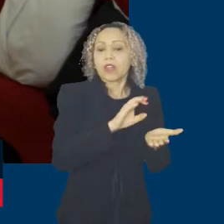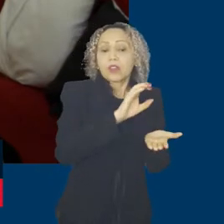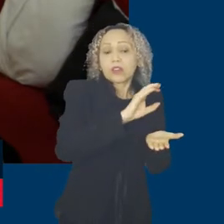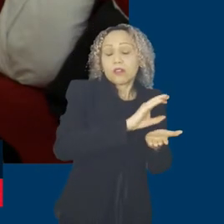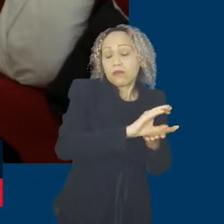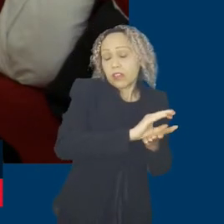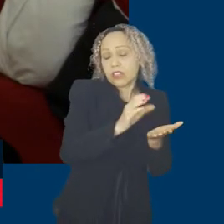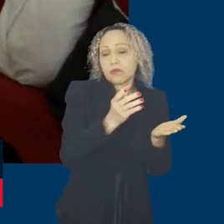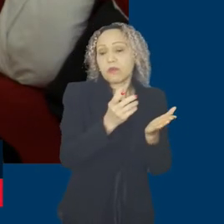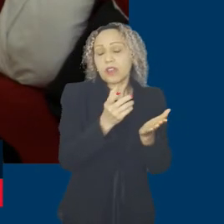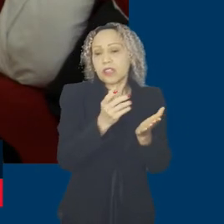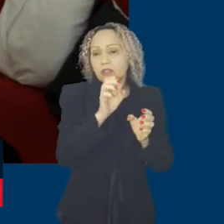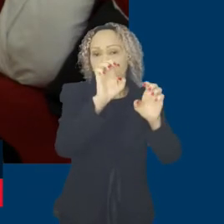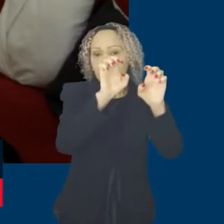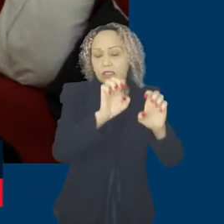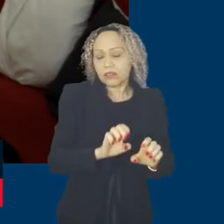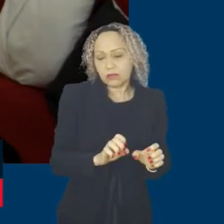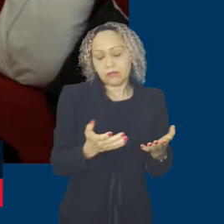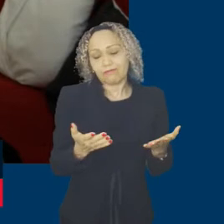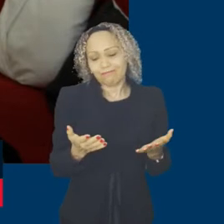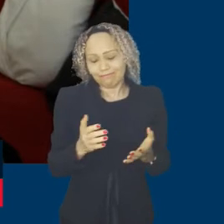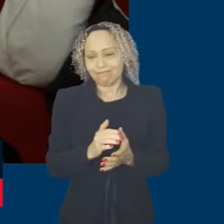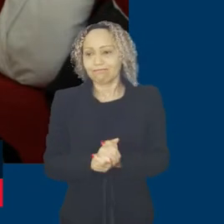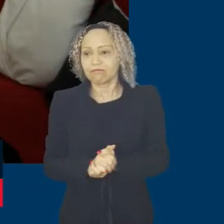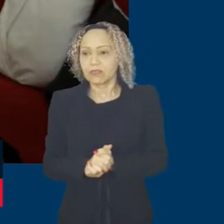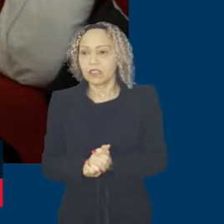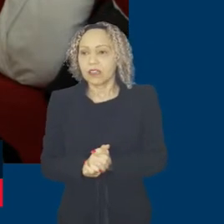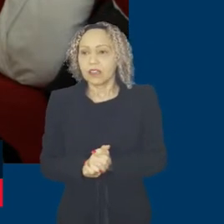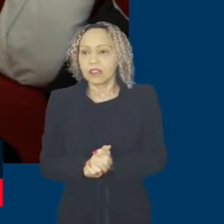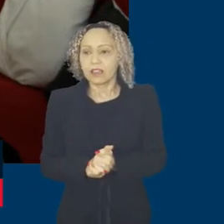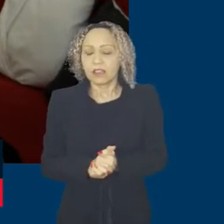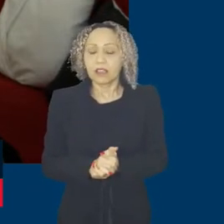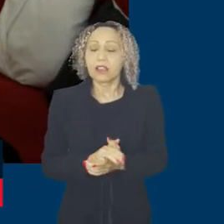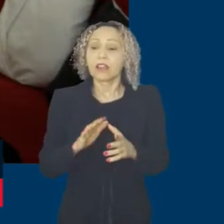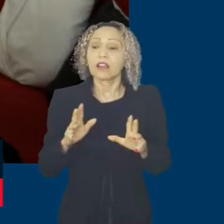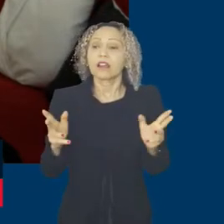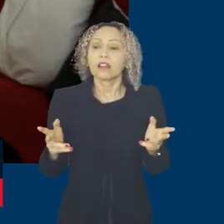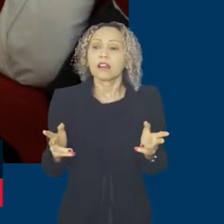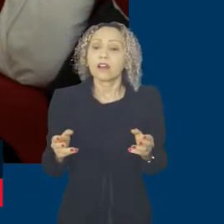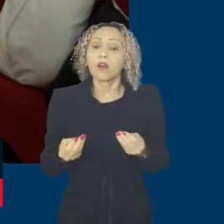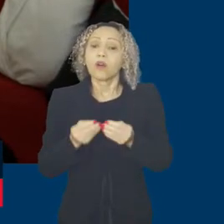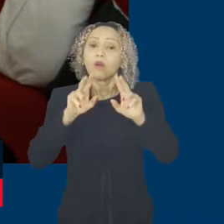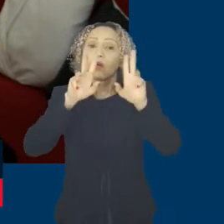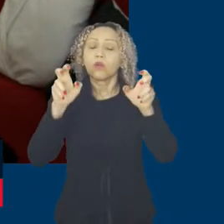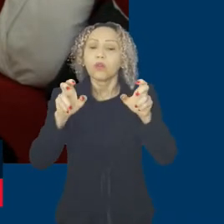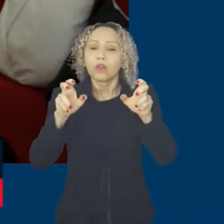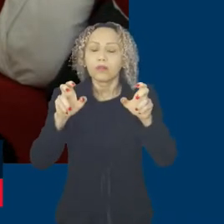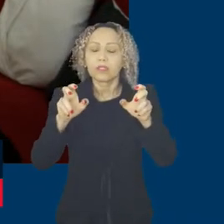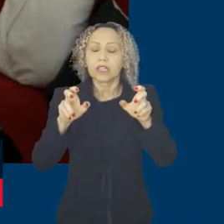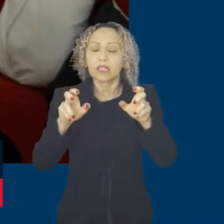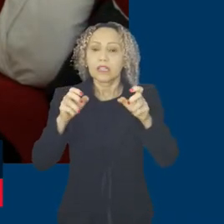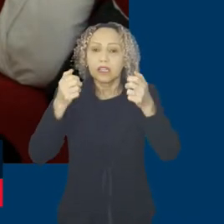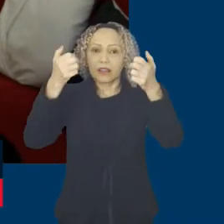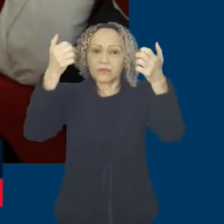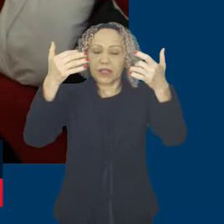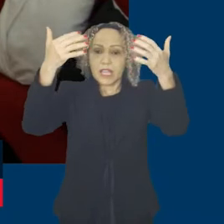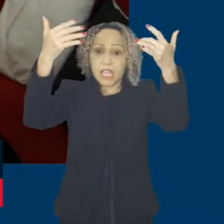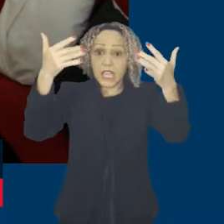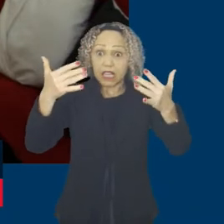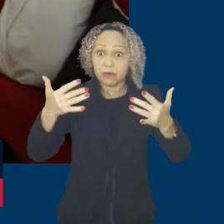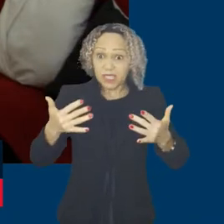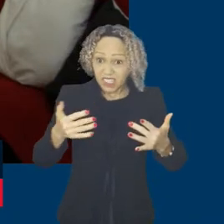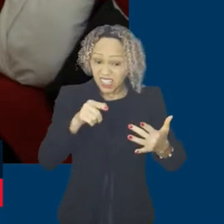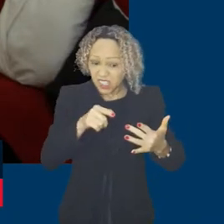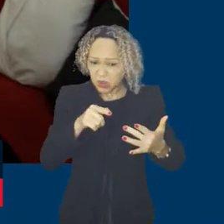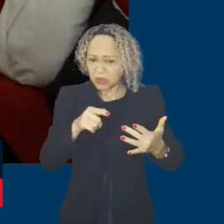por exemplo. E a nossa matéria tem um intertítulo muito apropriado que se chama Explicando o Inexplicável, né? Diz o comunicado do Copom.